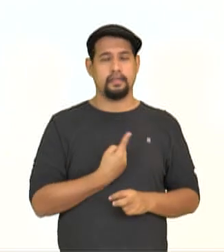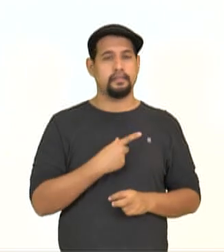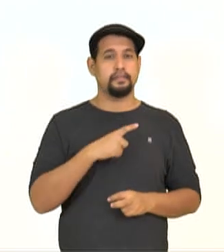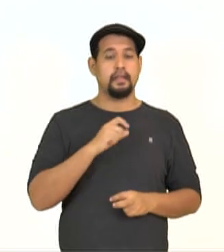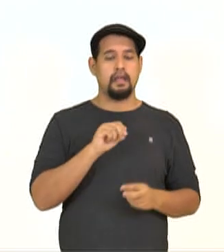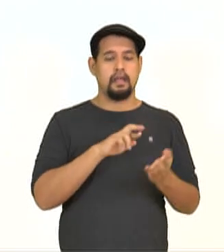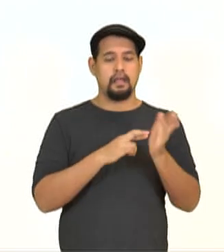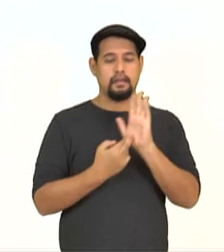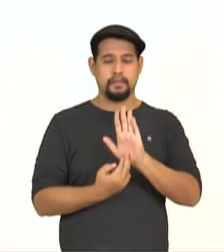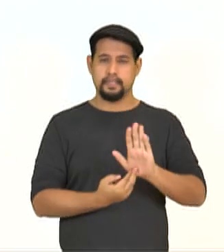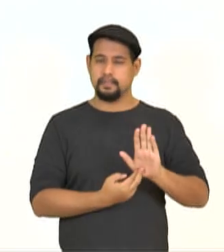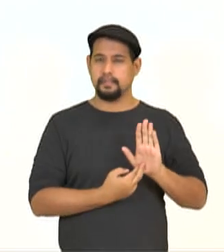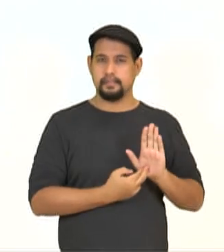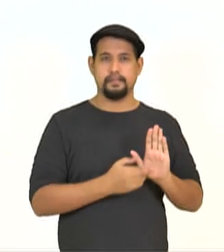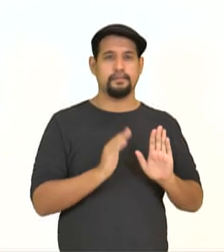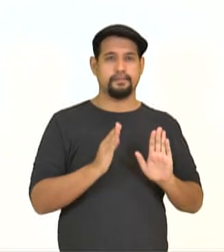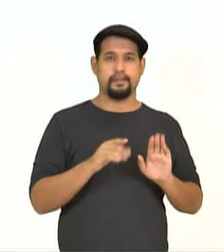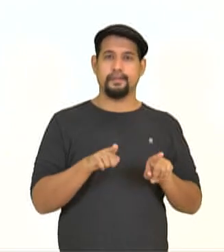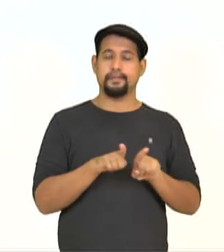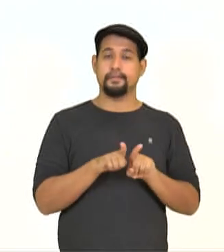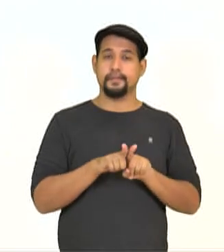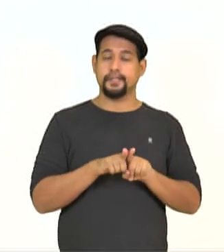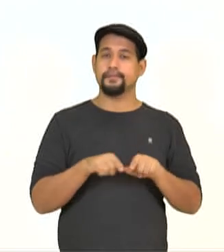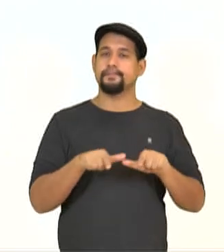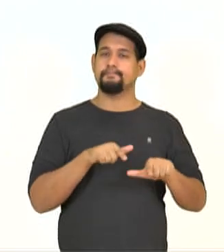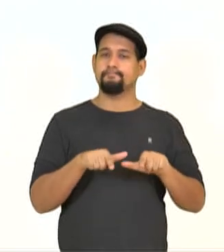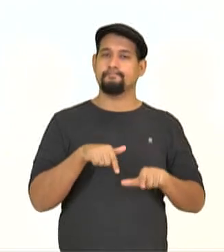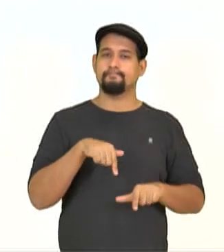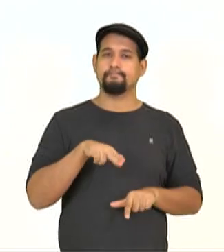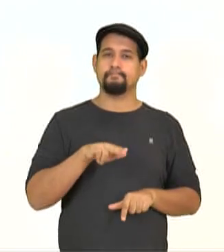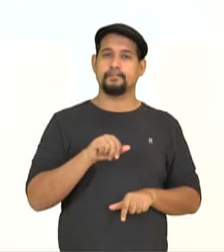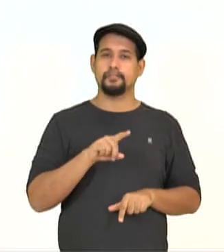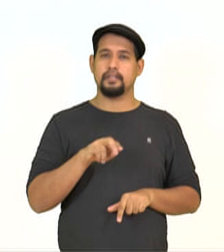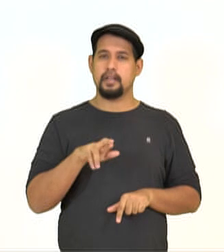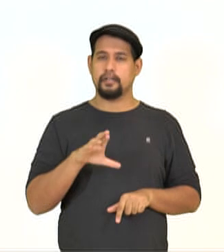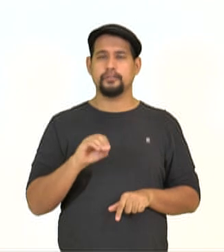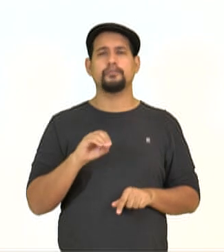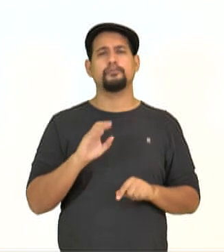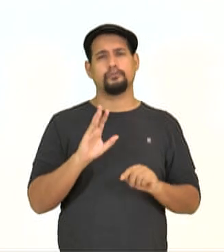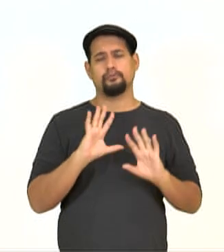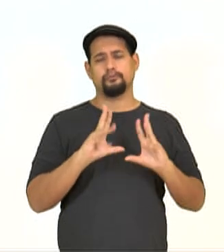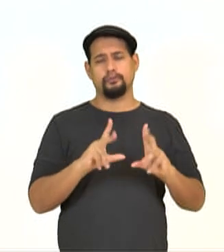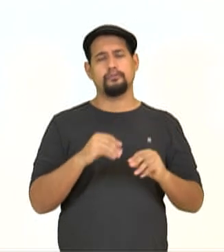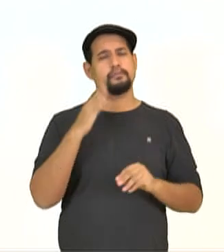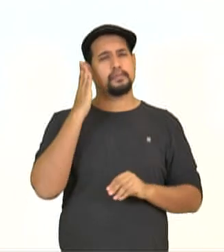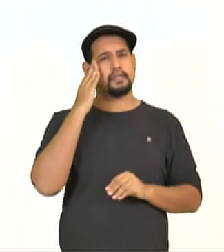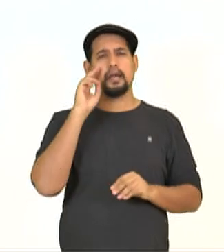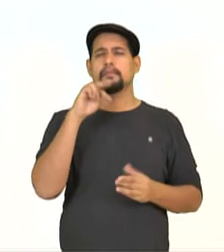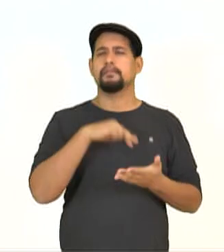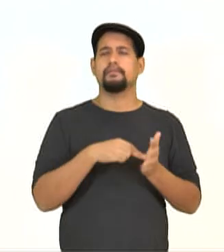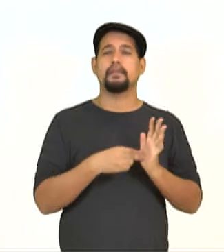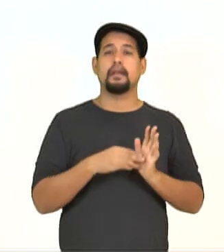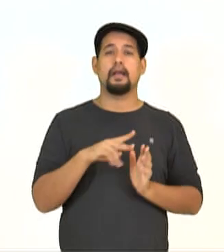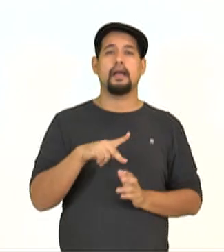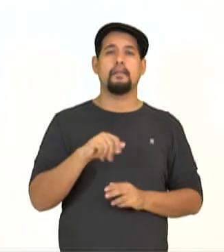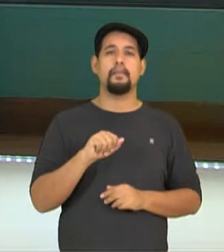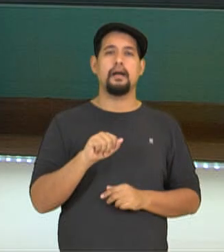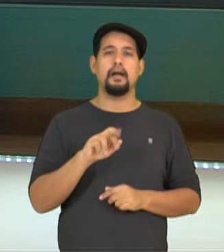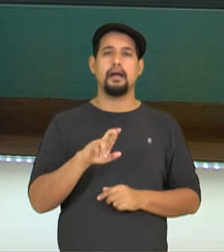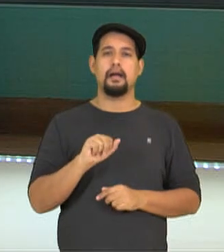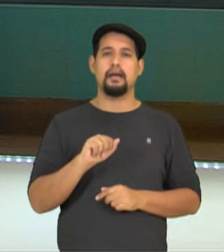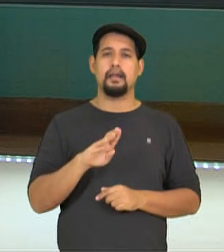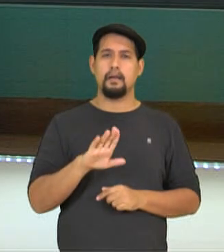aqui a representação gráfica de uma função quadrática, né? Todo mundo já sabe que é uma parábola. Essa parábola ela pode